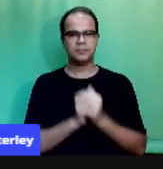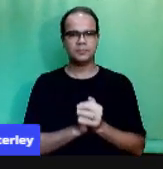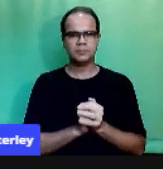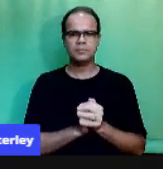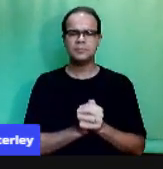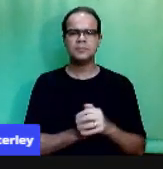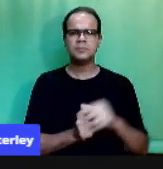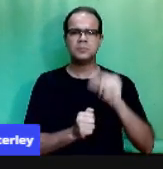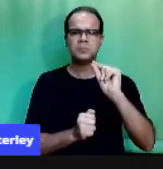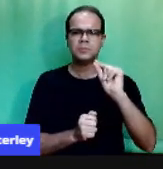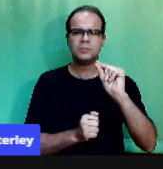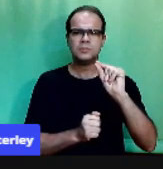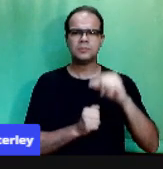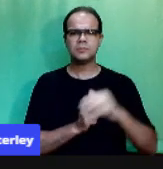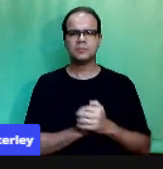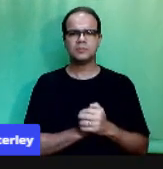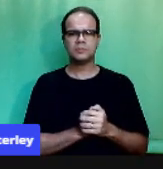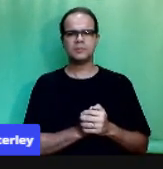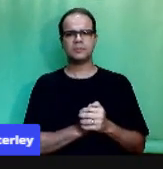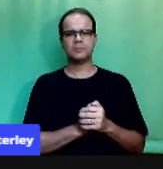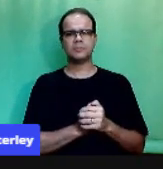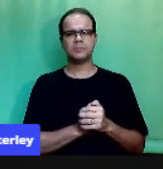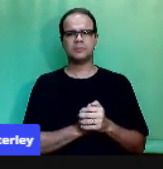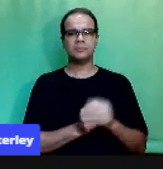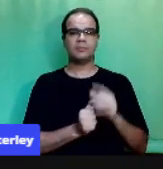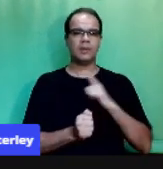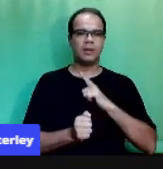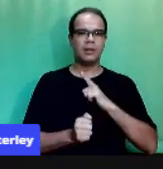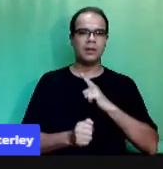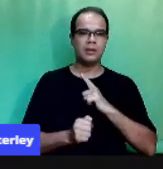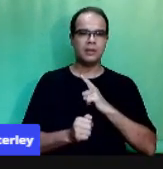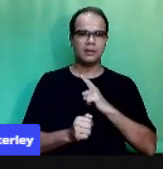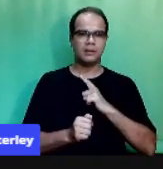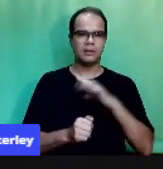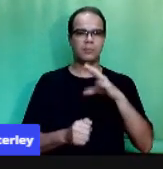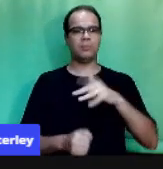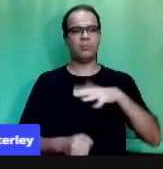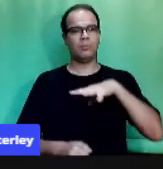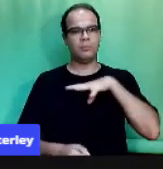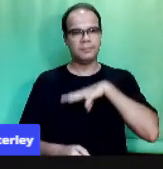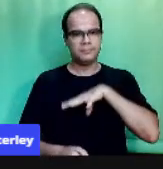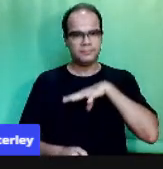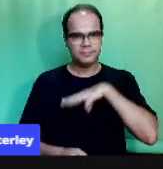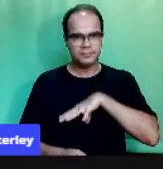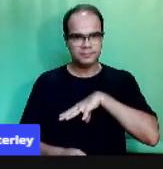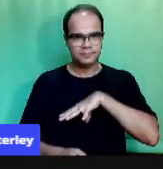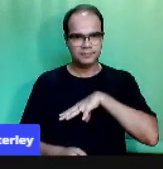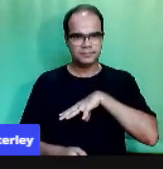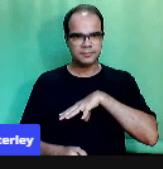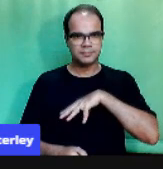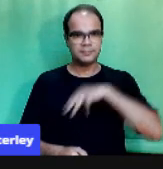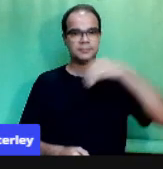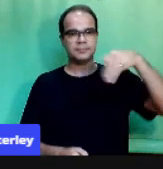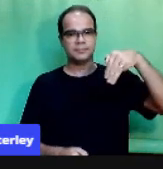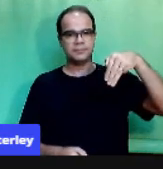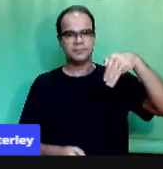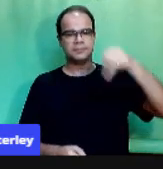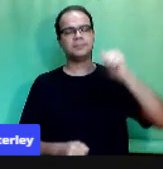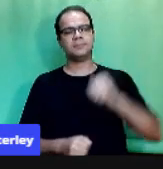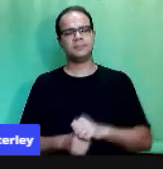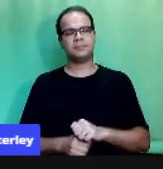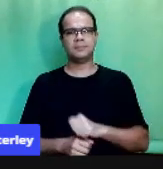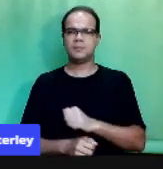materiais interessantes de português, matemática, seja para o ensino